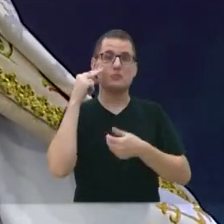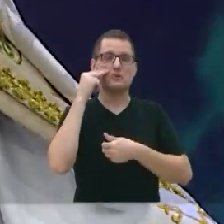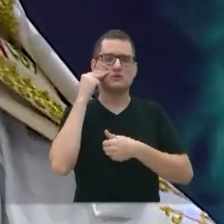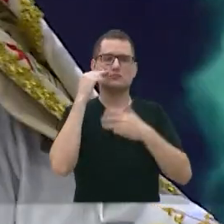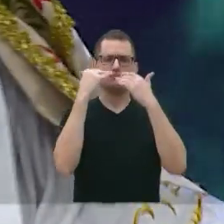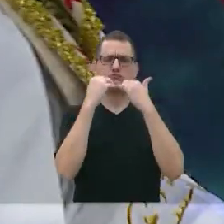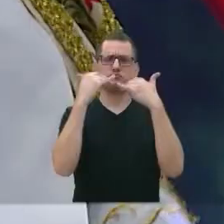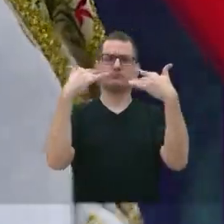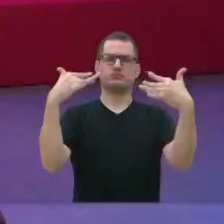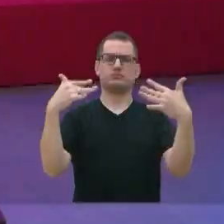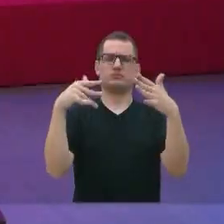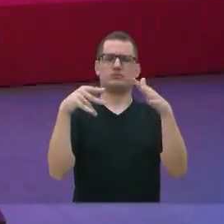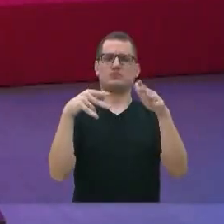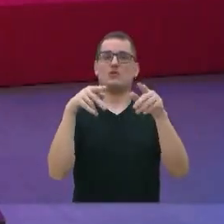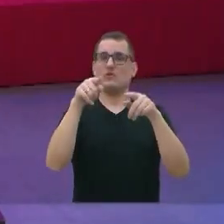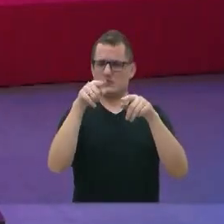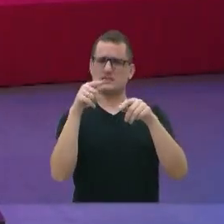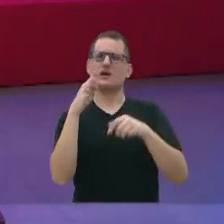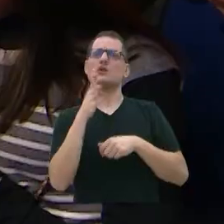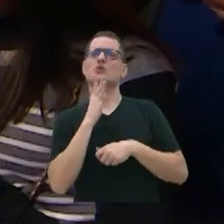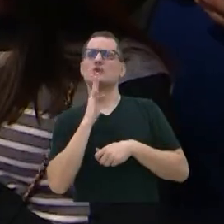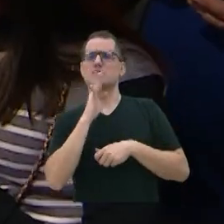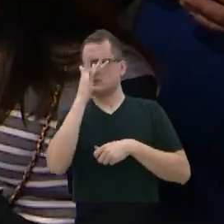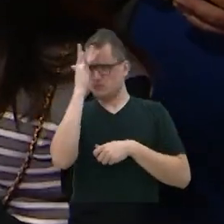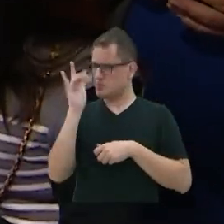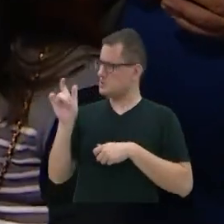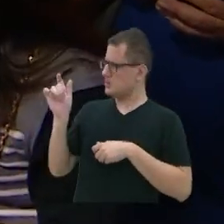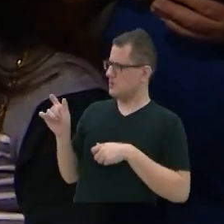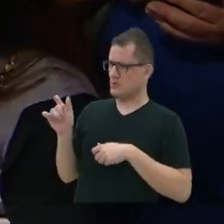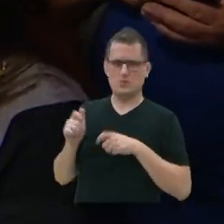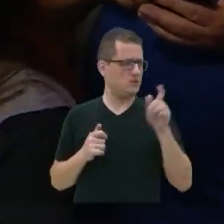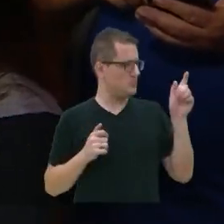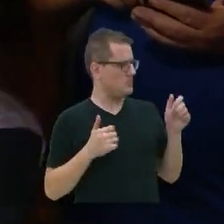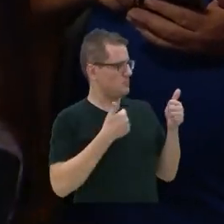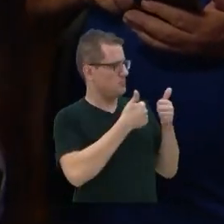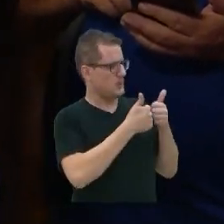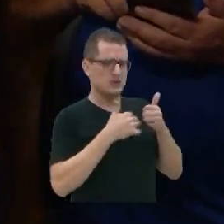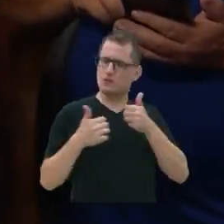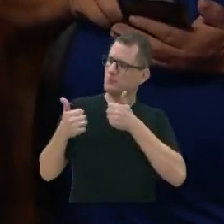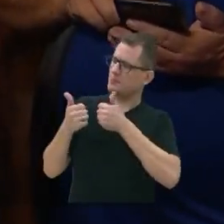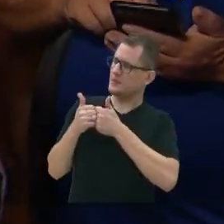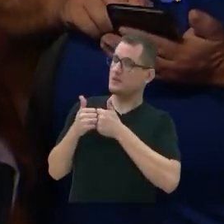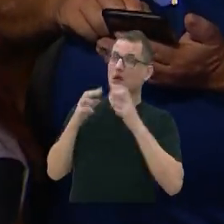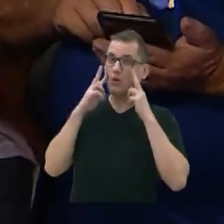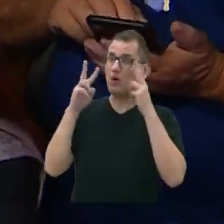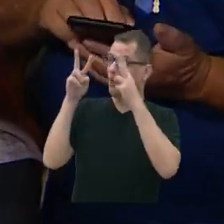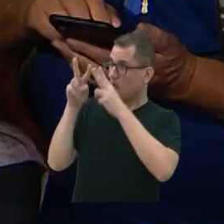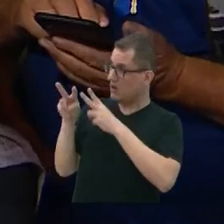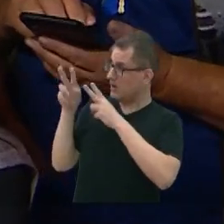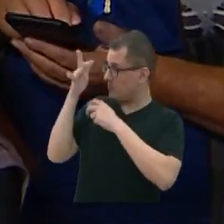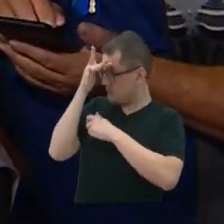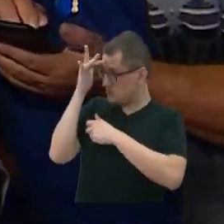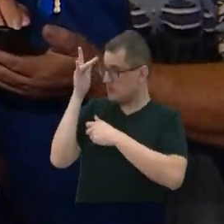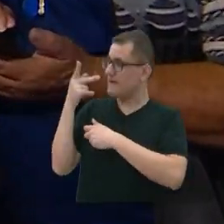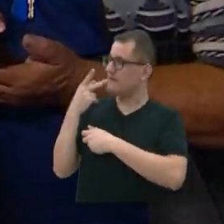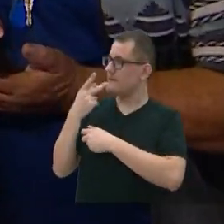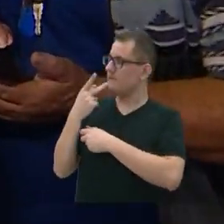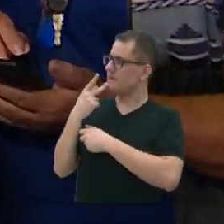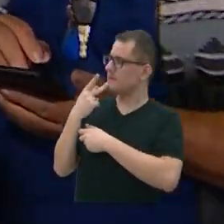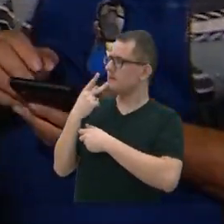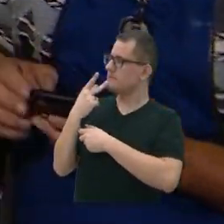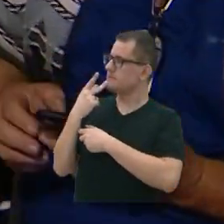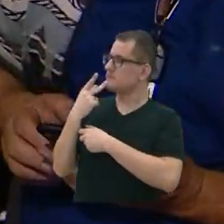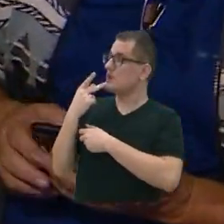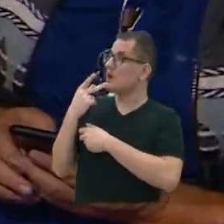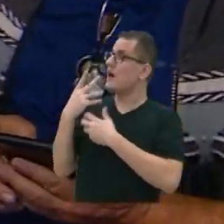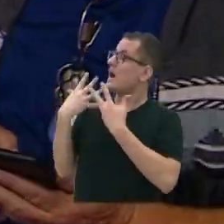Você conhece essa pessoa perto de você, sim ou não? Sim. Então olhe para ele, olhe para ela e diga assim: deixe o Espírito